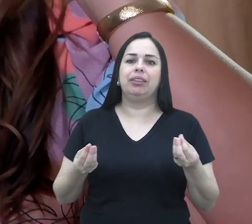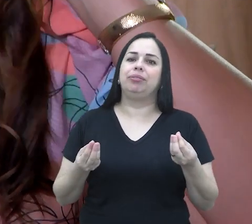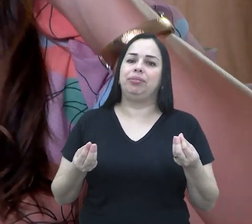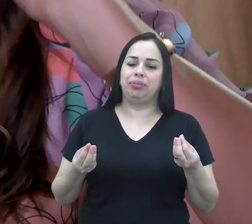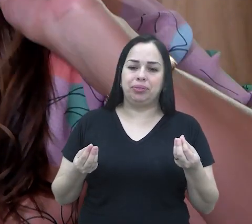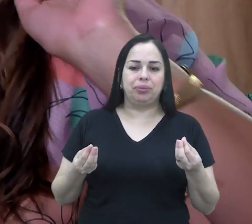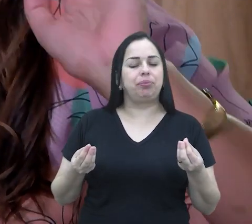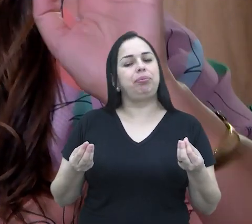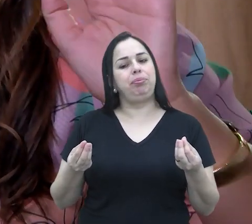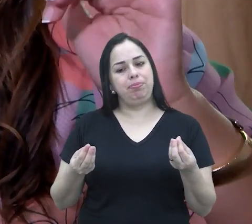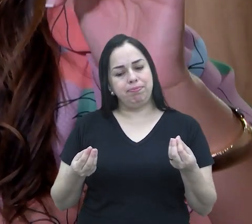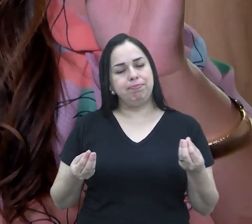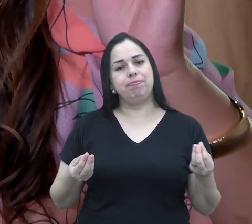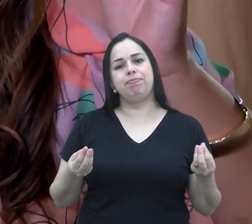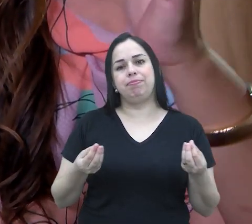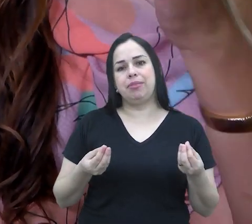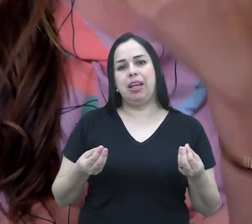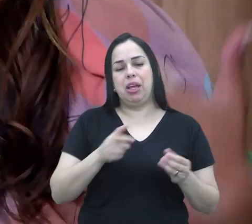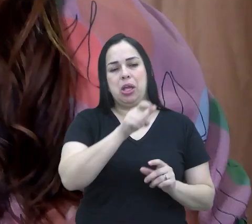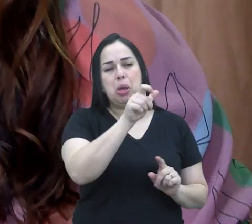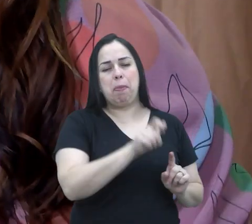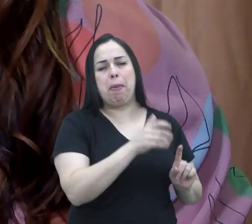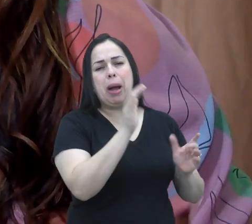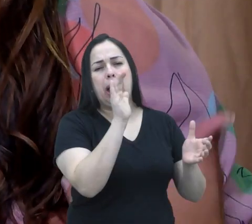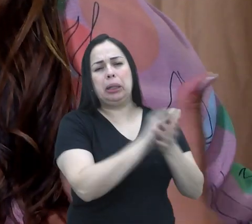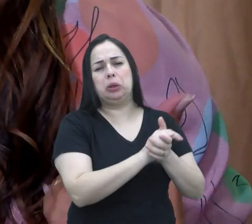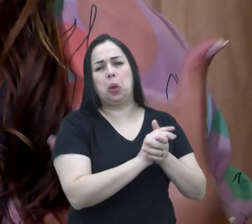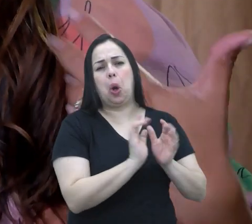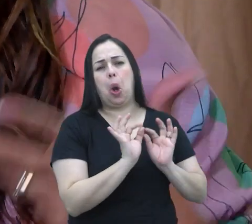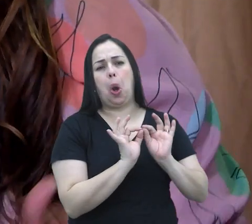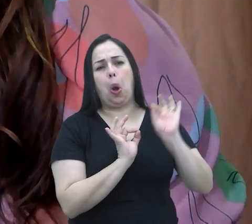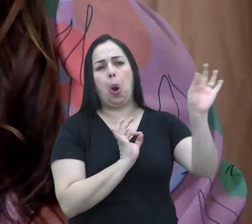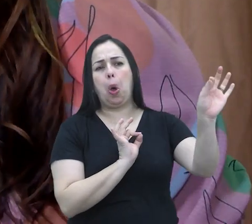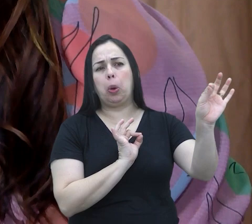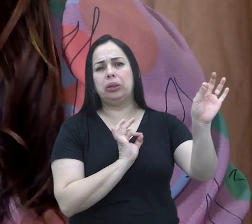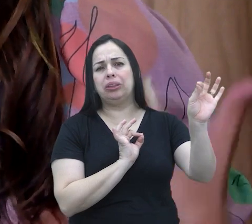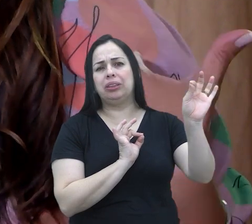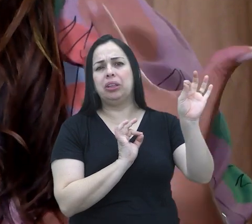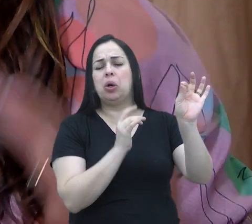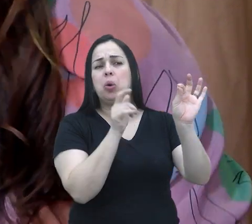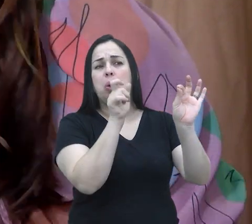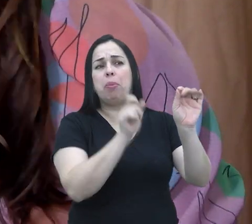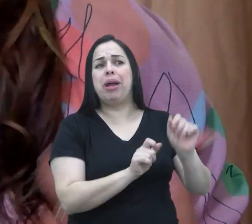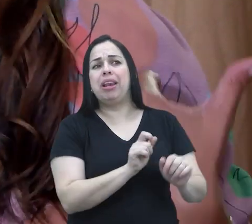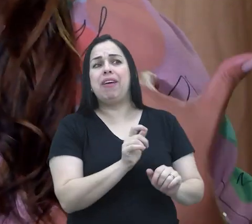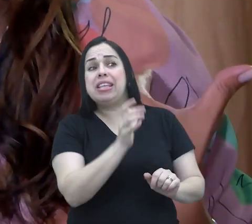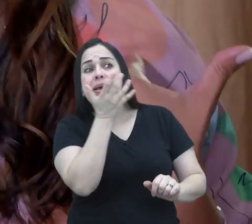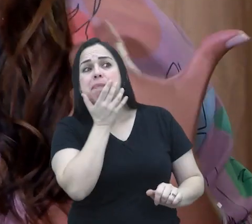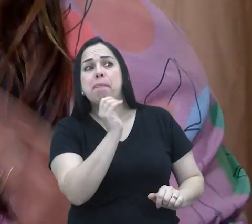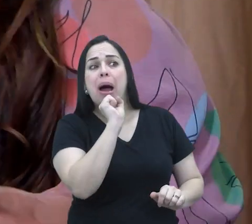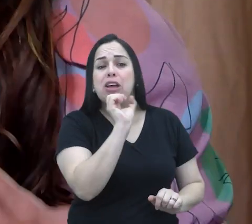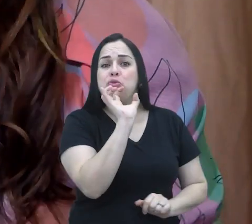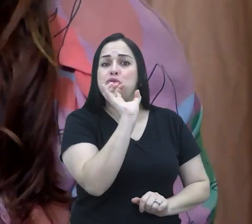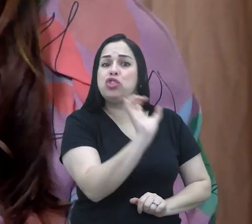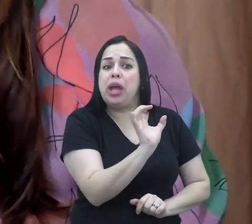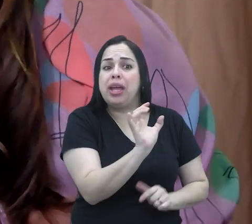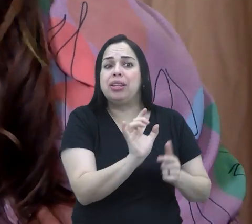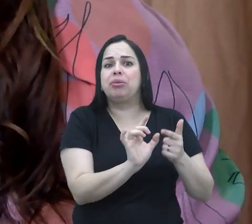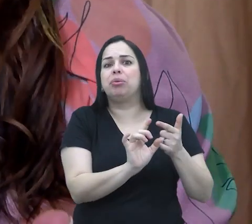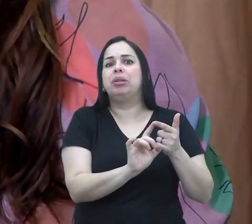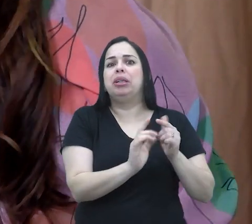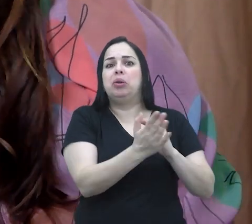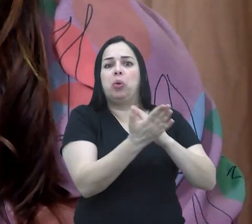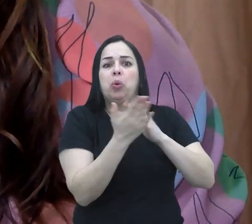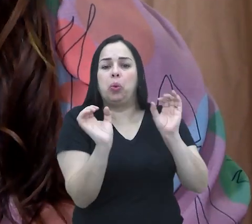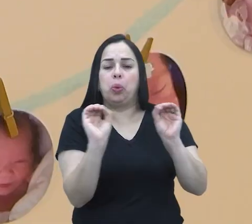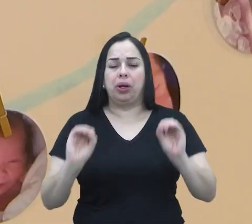aí também do meu marido estar longe, então assim, como que ele ia ser como pai, como que ele ia ser como tá longe,